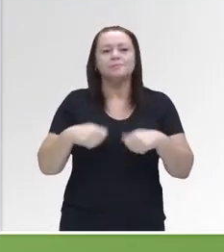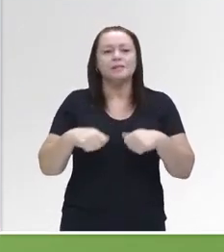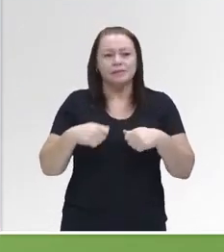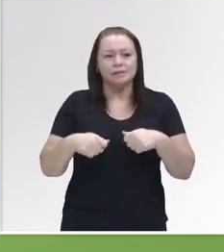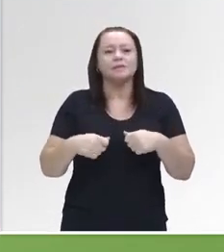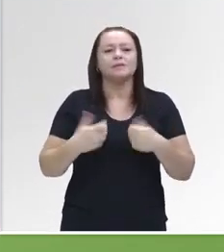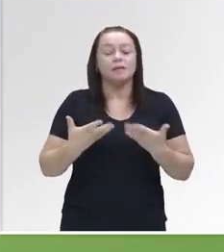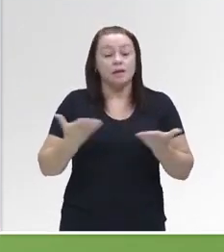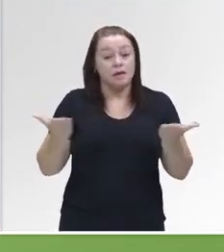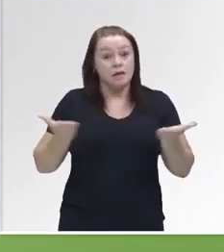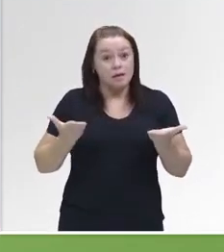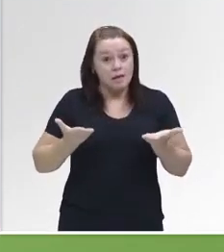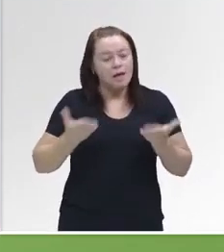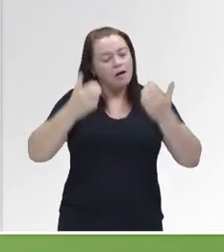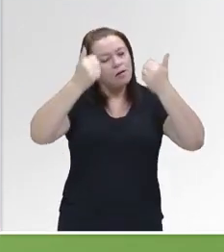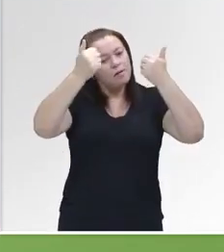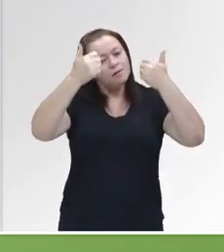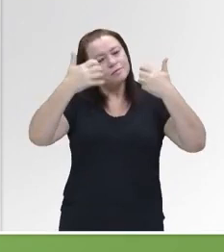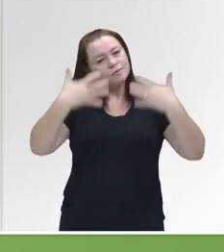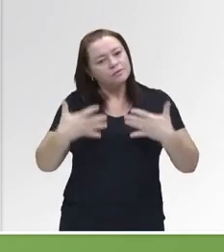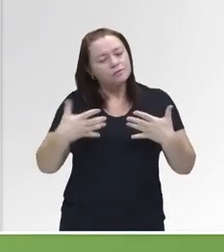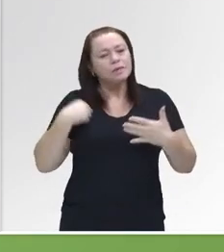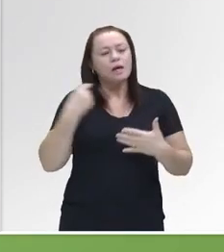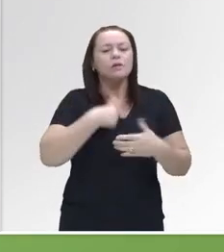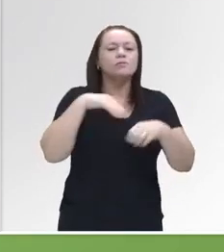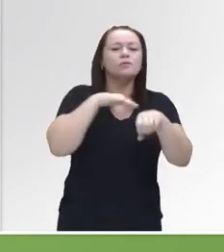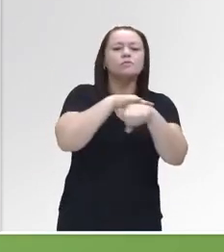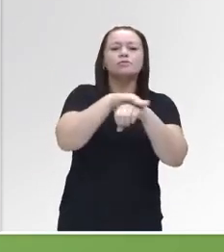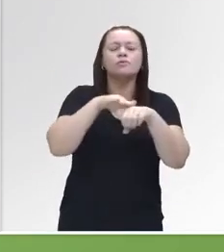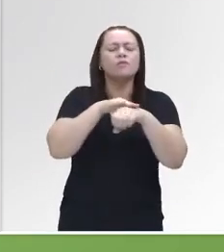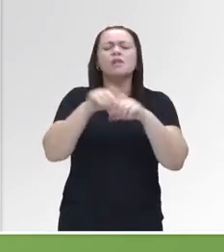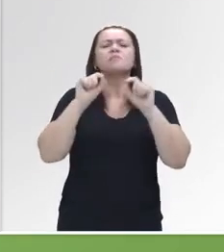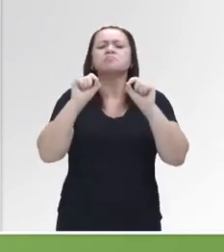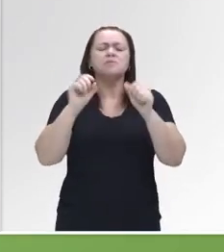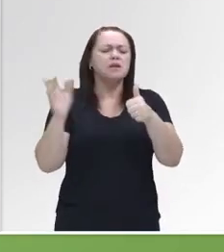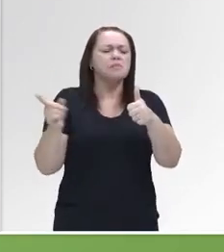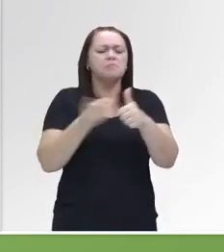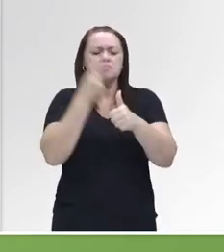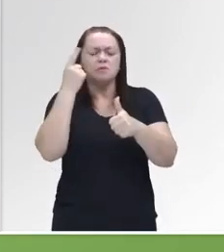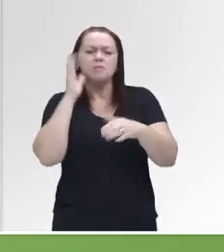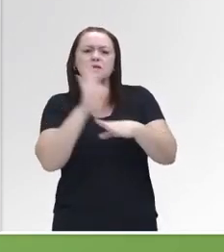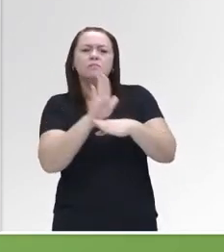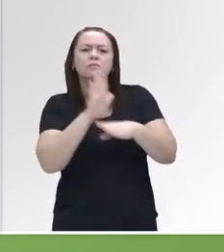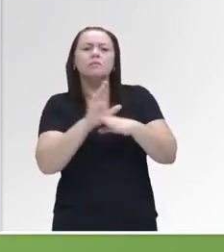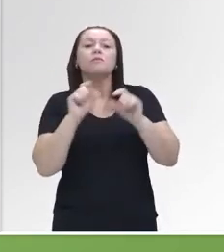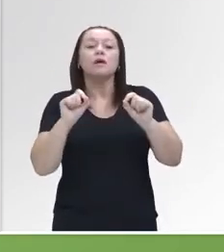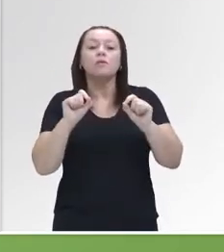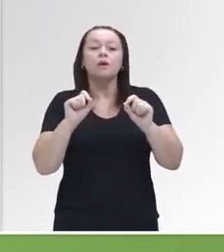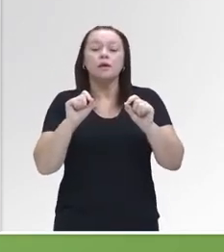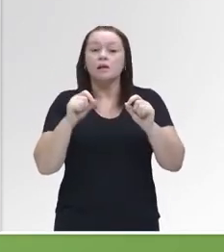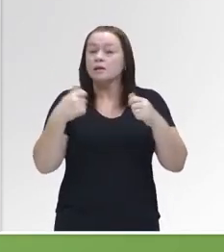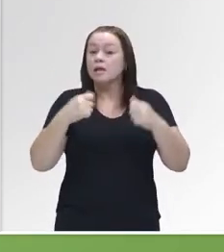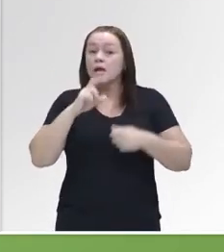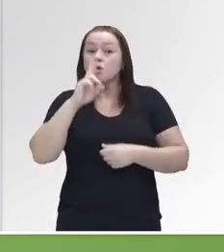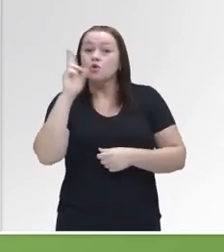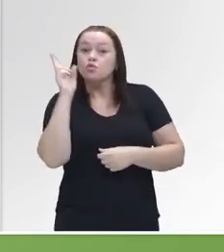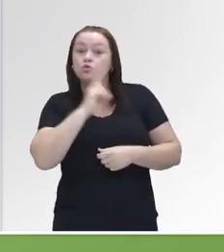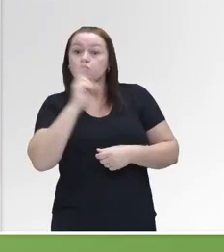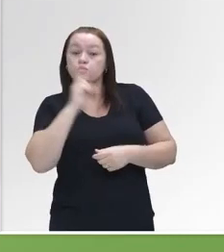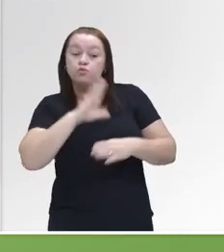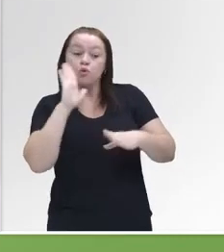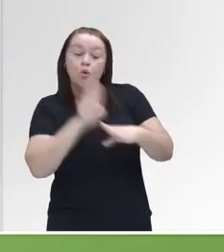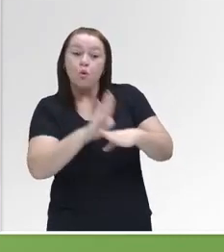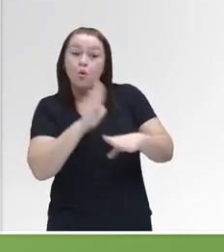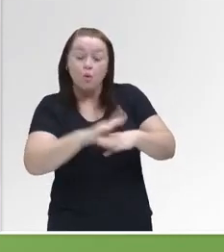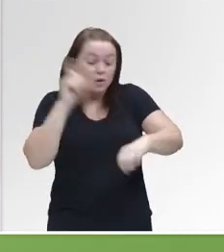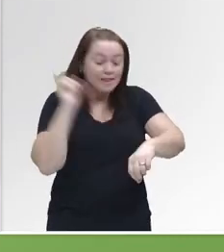é justamente isso que nós vamos conversar. O que são primeiros socorros? São intervenções